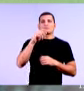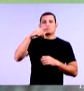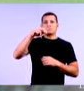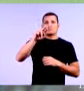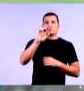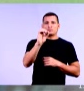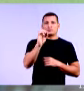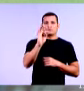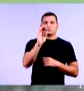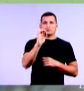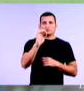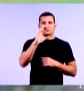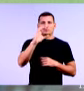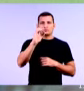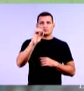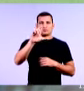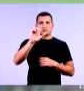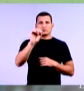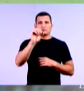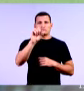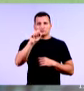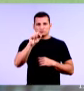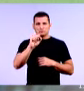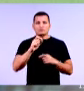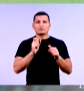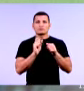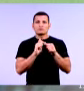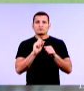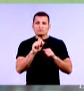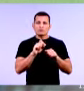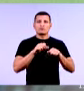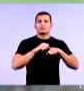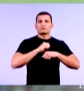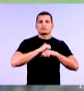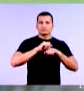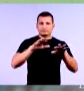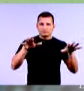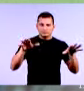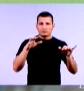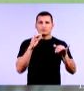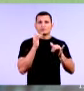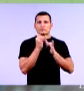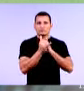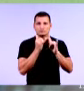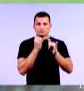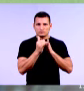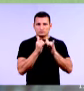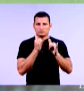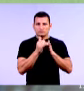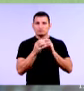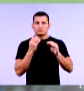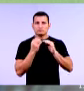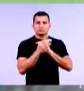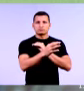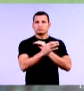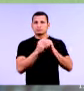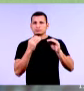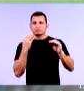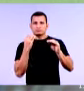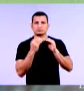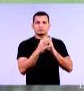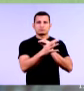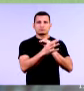aplicativos, para compartilhar informações através da transferência de dados